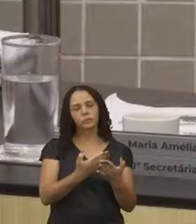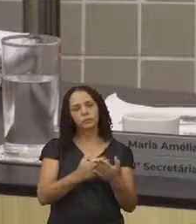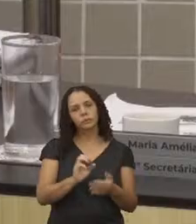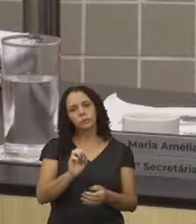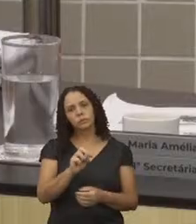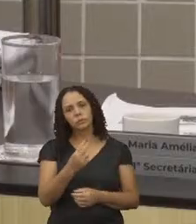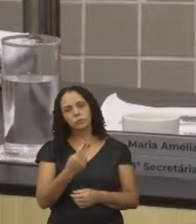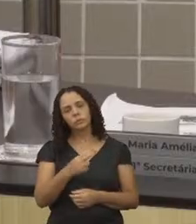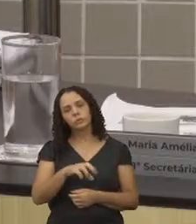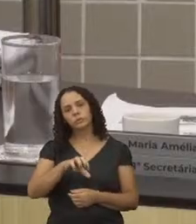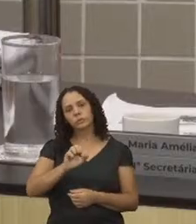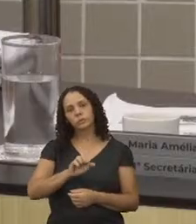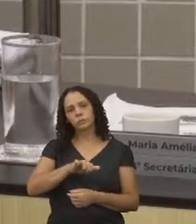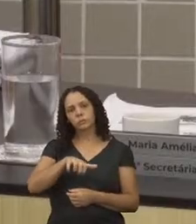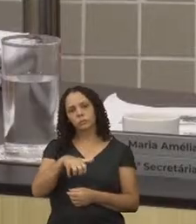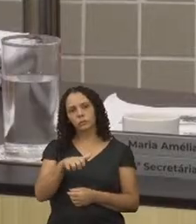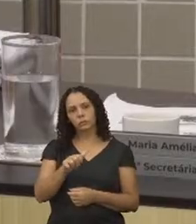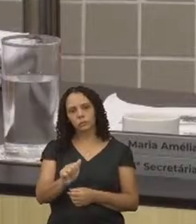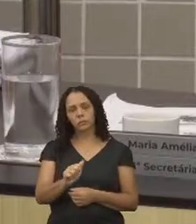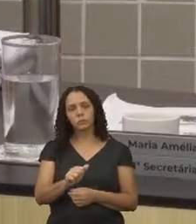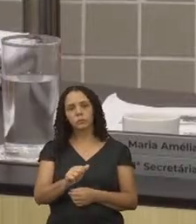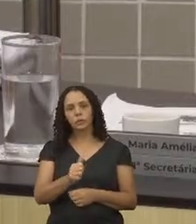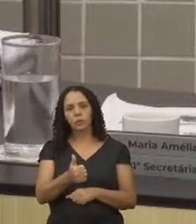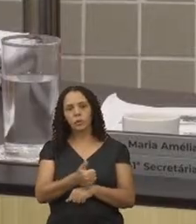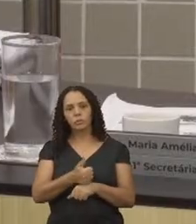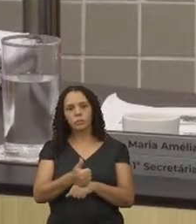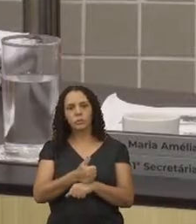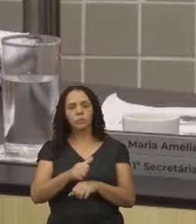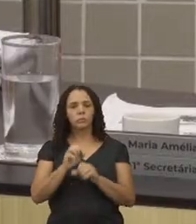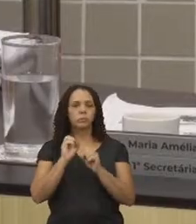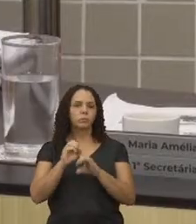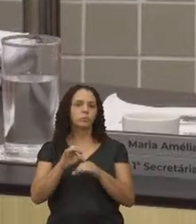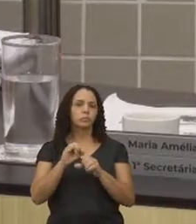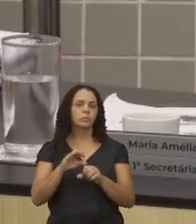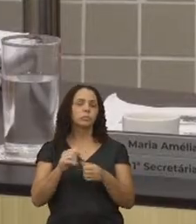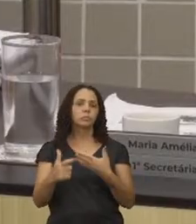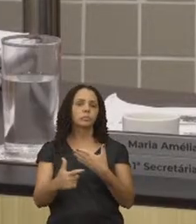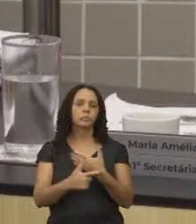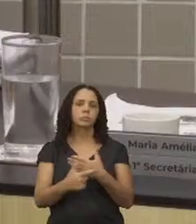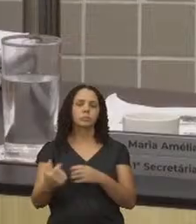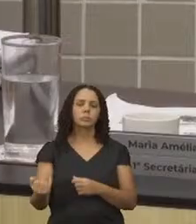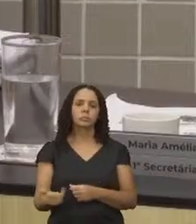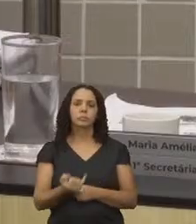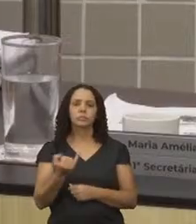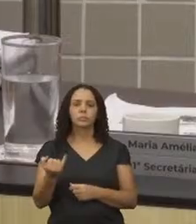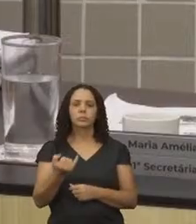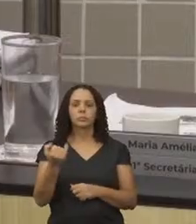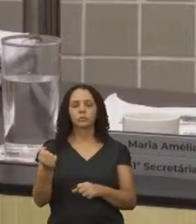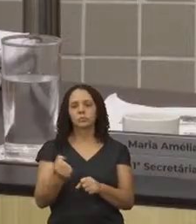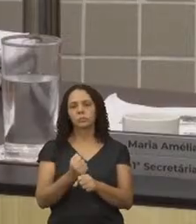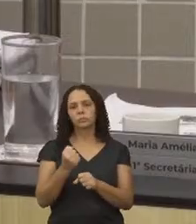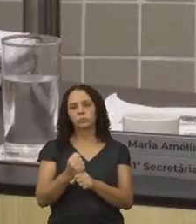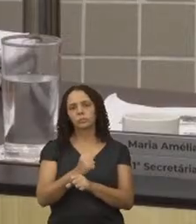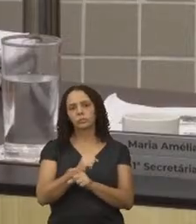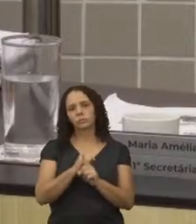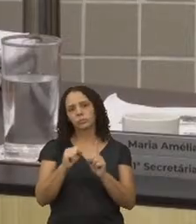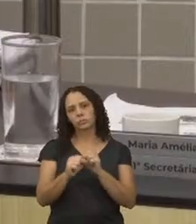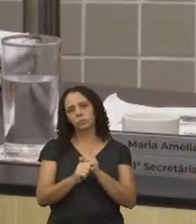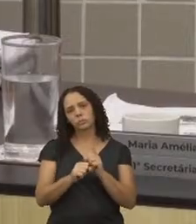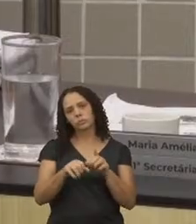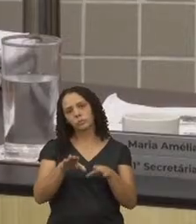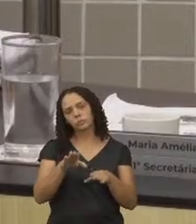de jovens e adultos. Esses educadores cumprem uma missão essencial para a construção de uma sociedade mais